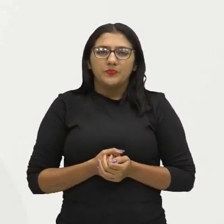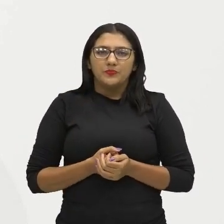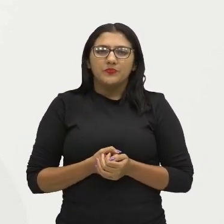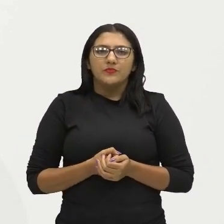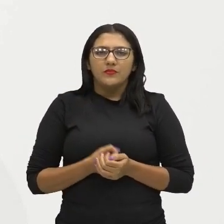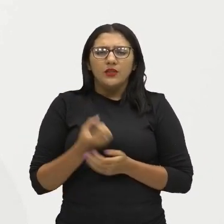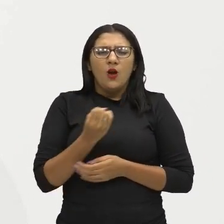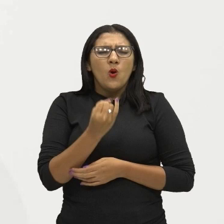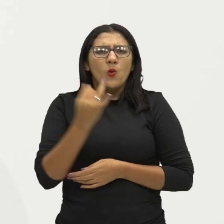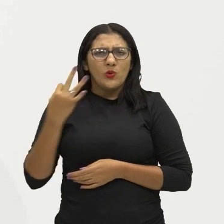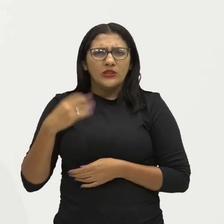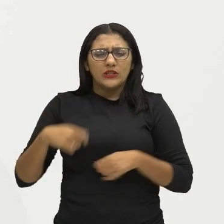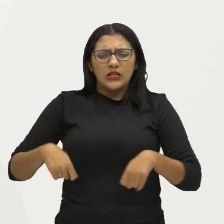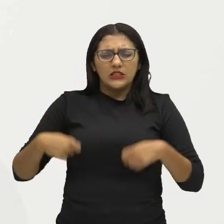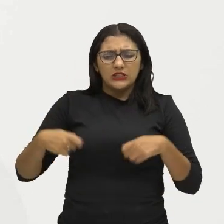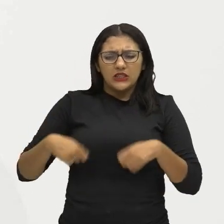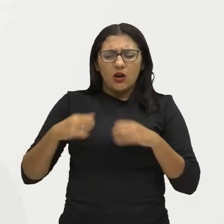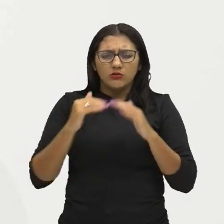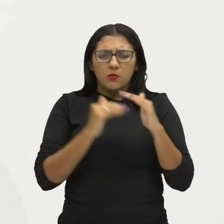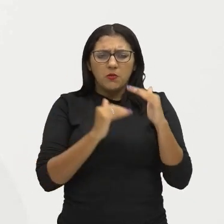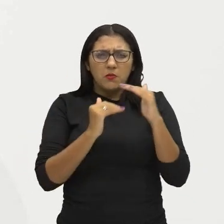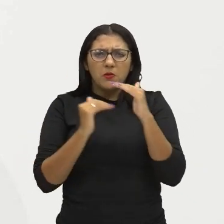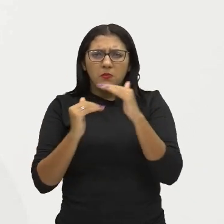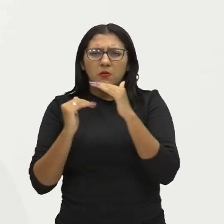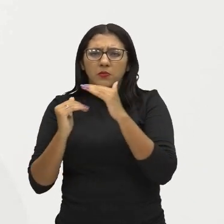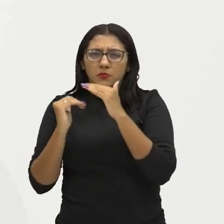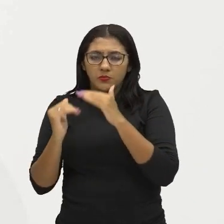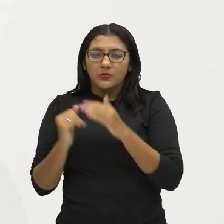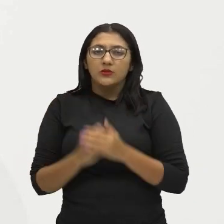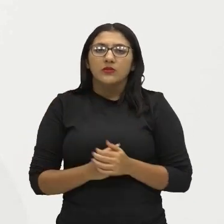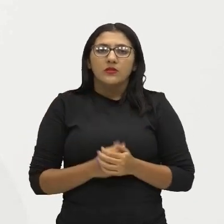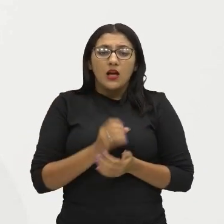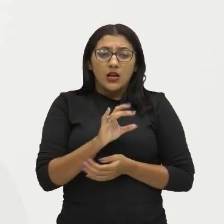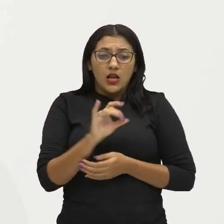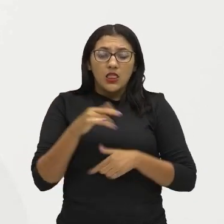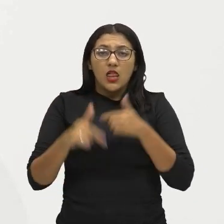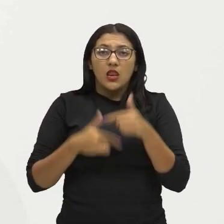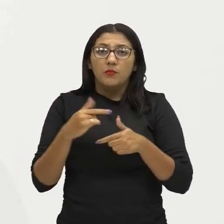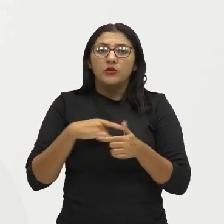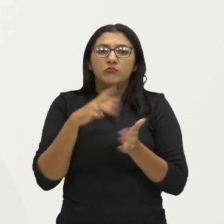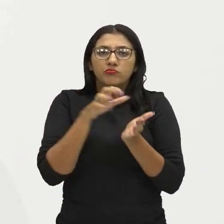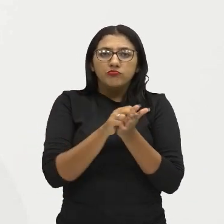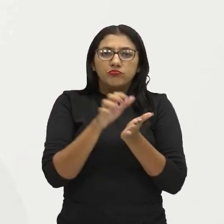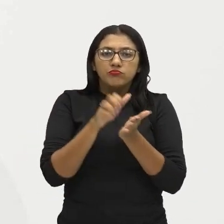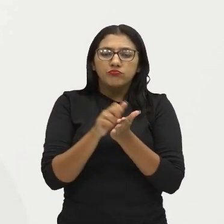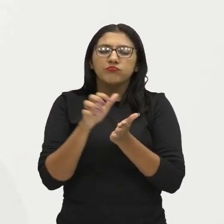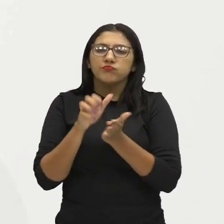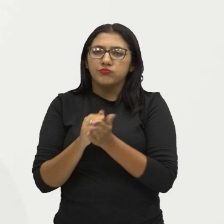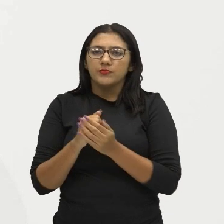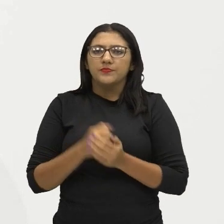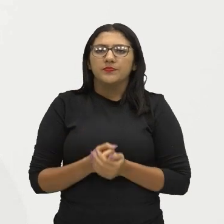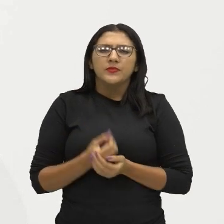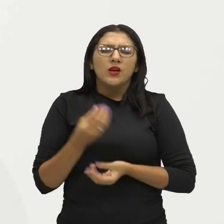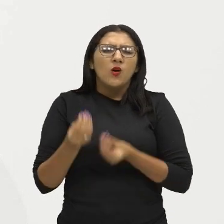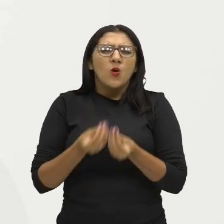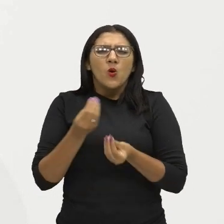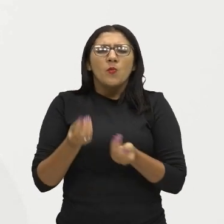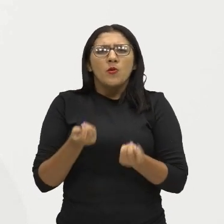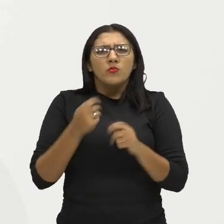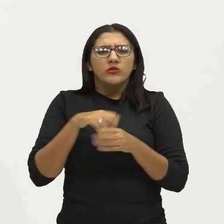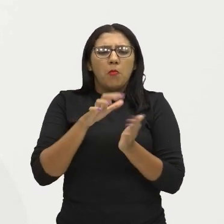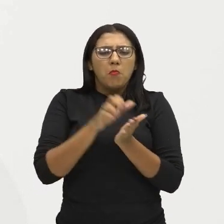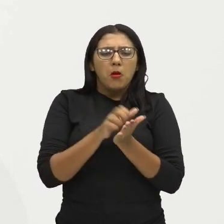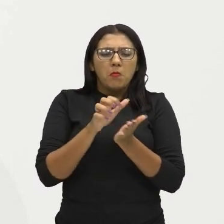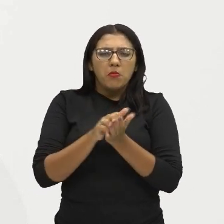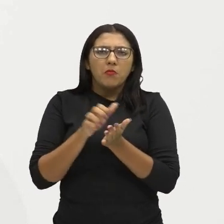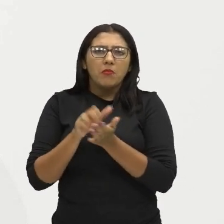calças confeccionada por um encarregado é registrada. De que modo ele pode registrar? Então, olha